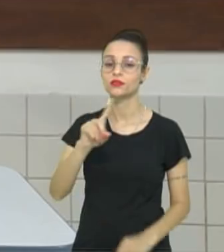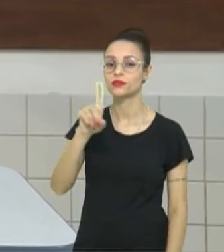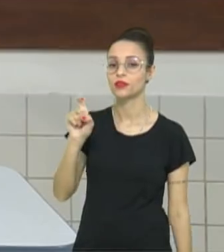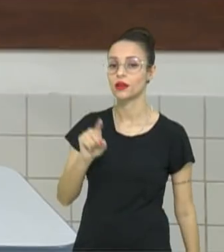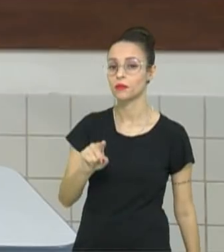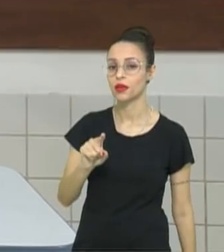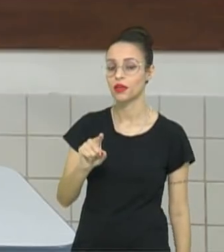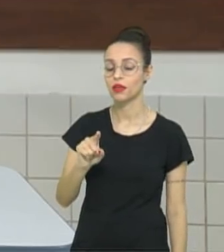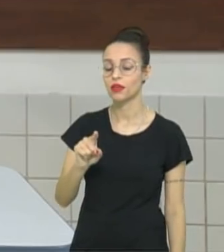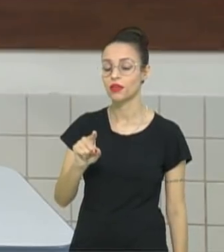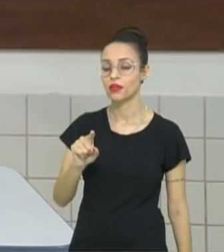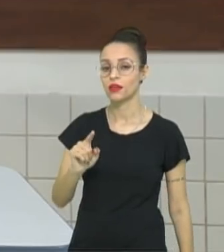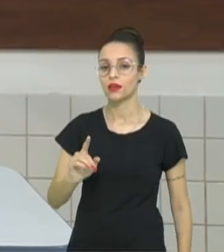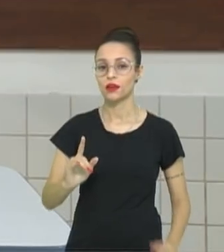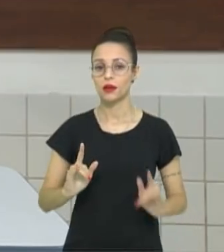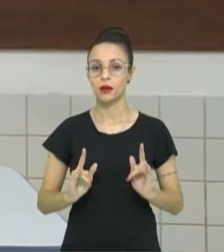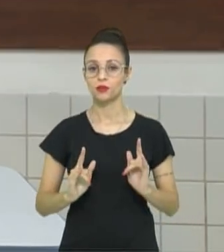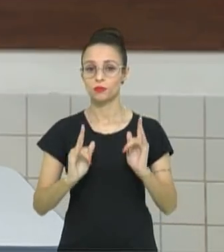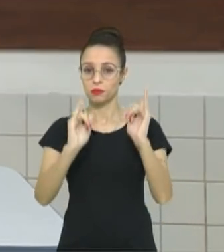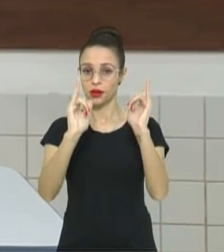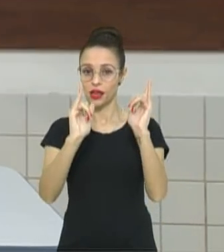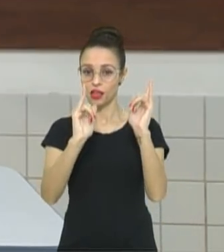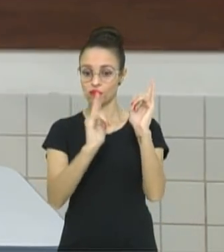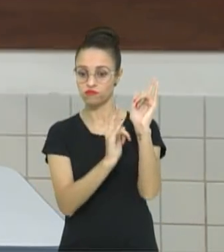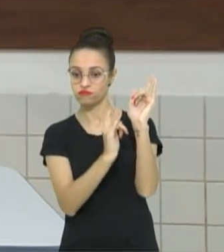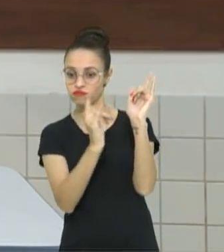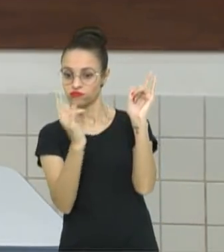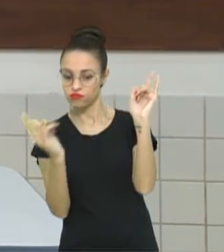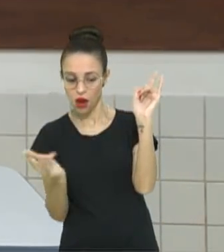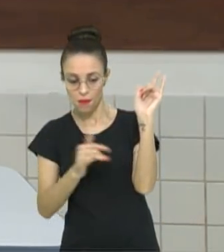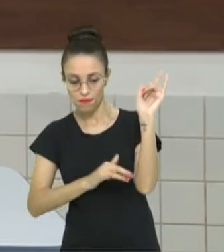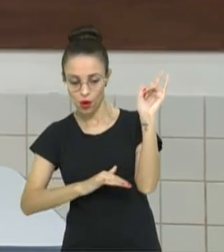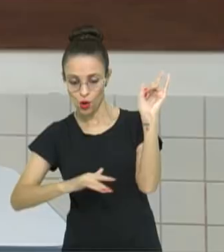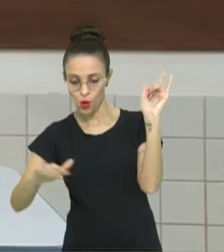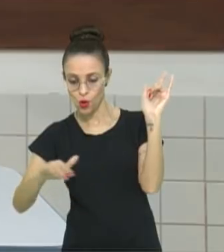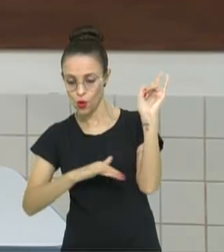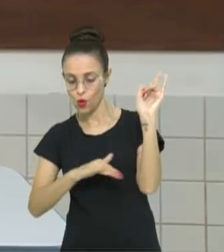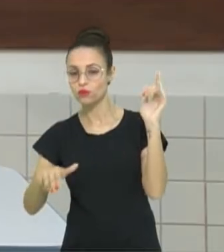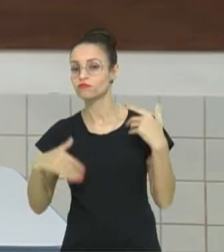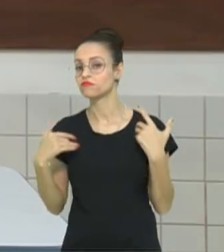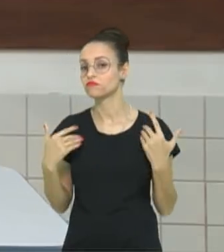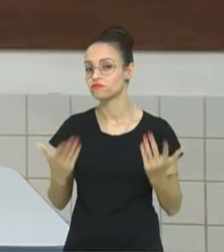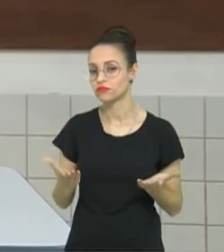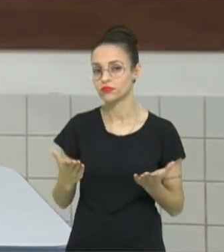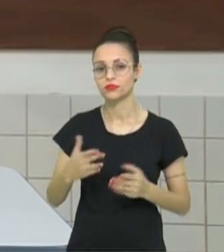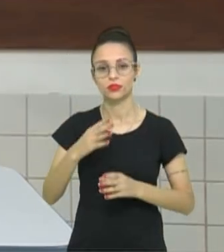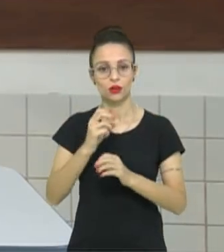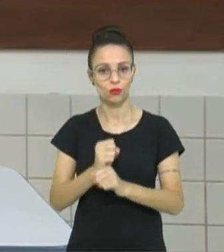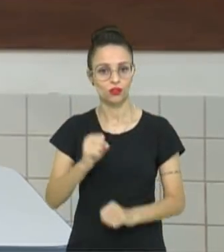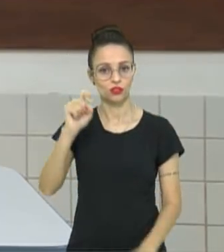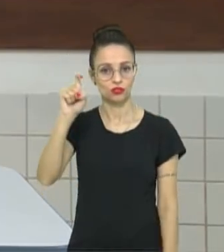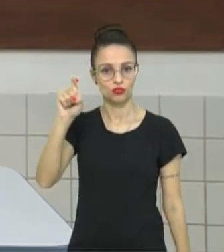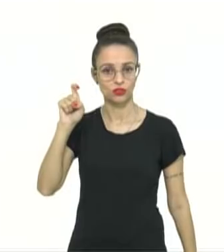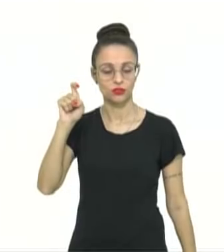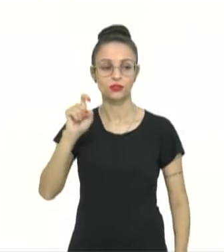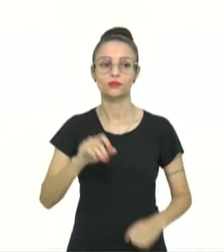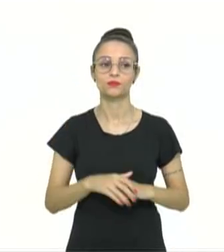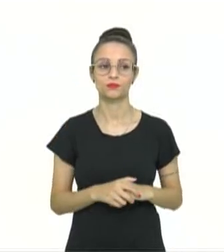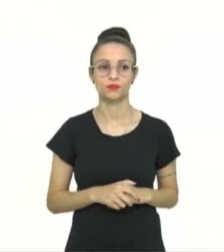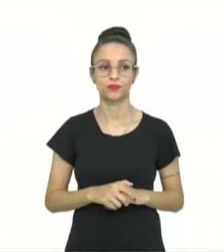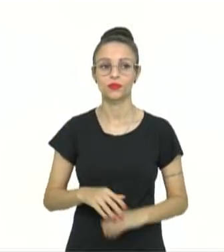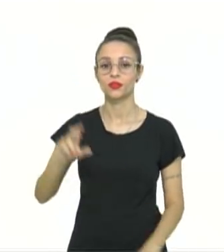é a altura da sombra do prédio. Então, é isso que eu quero saber, então, é o que eu vou calcular, que é o meu x. E eu